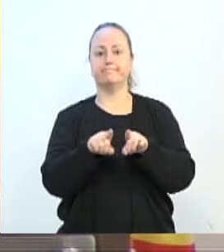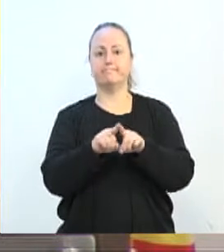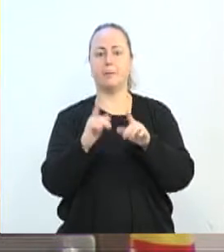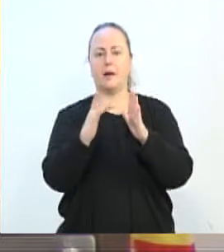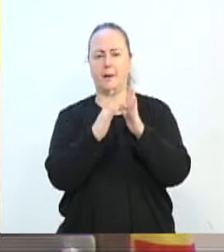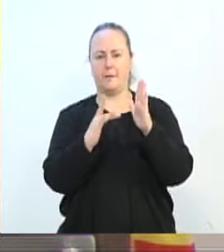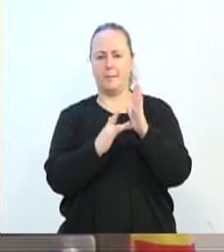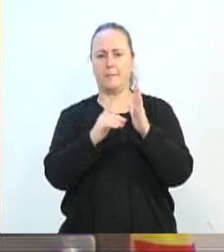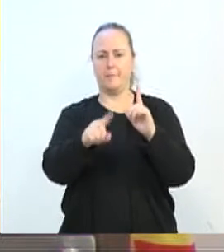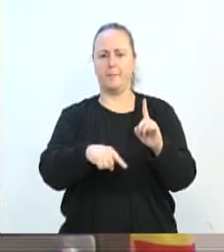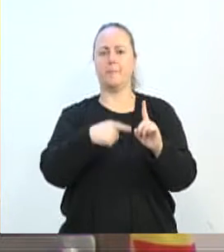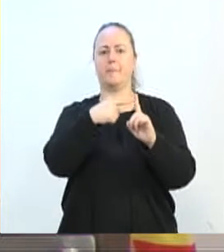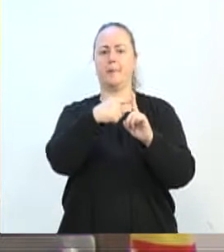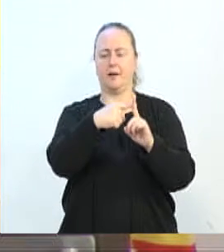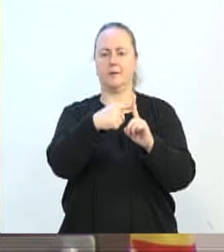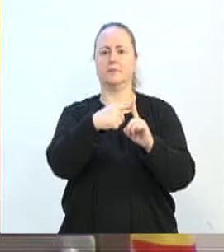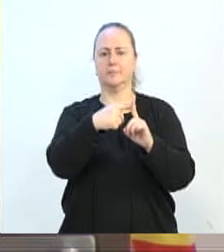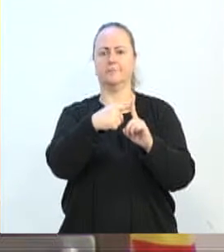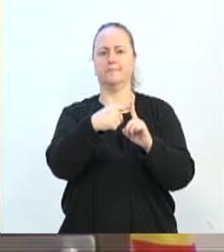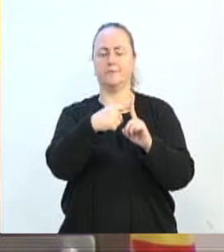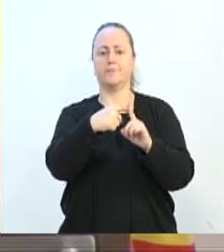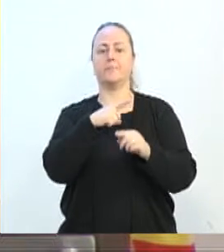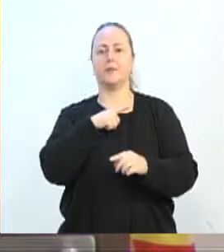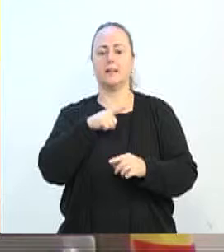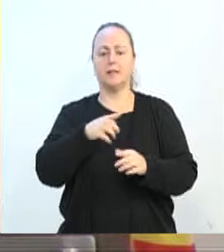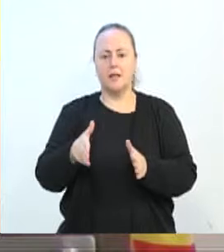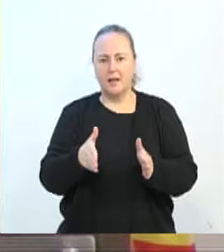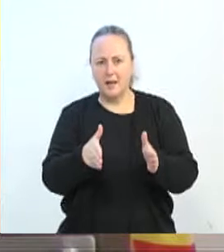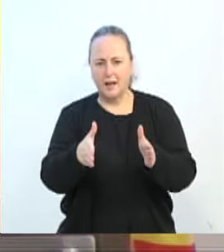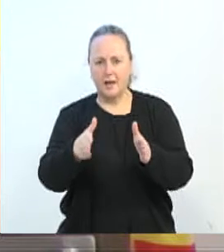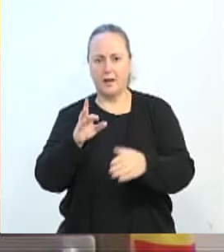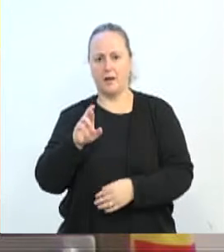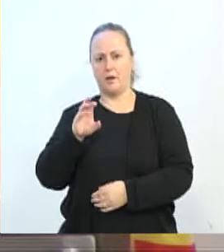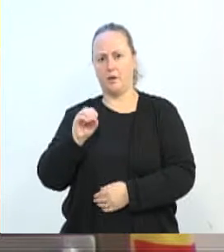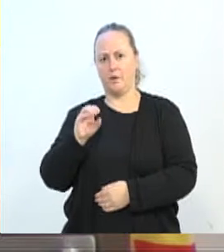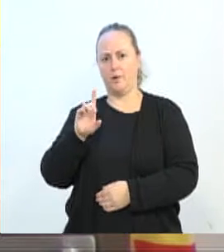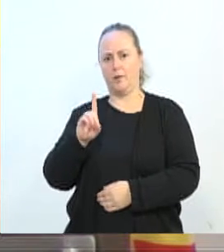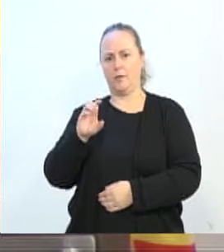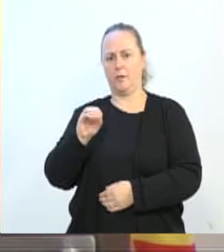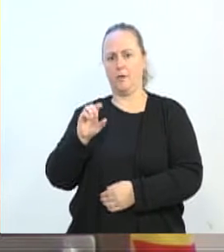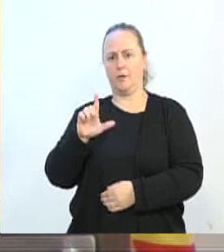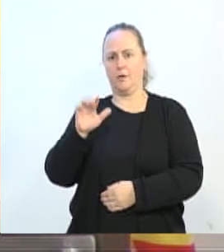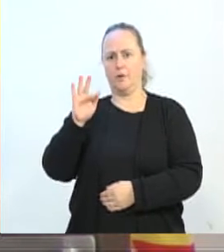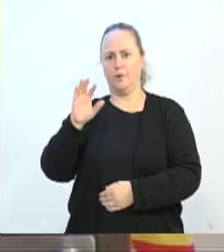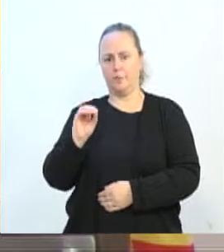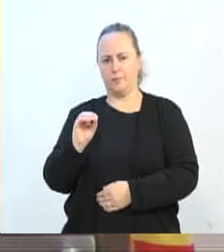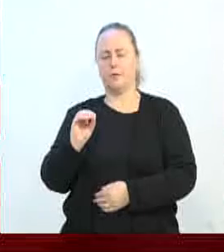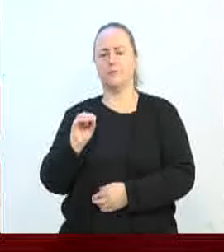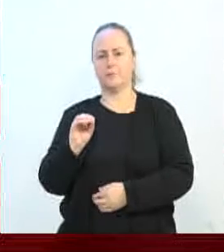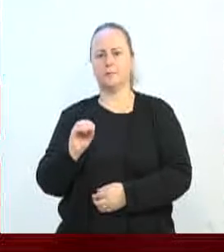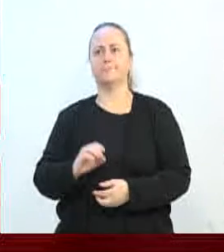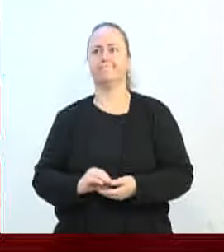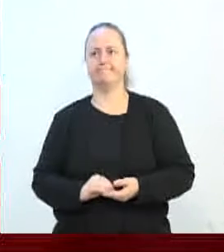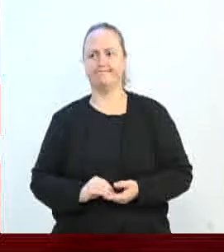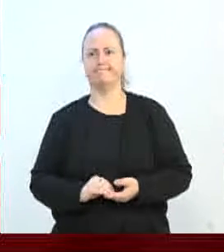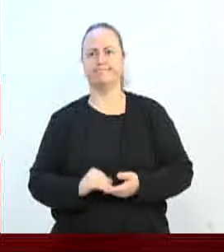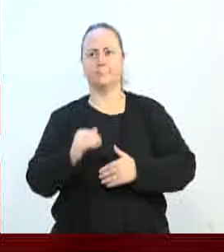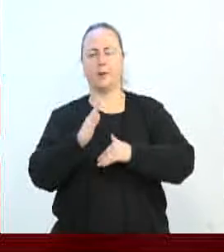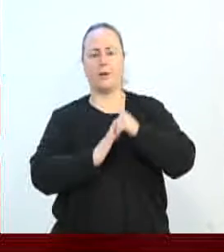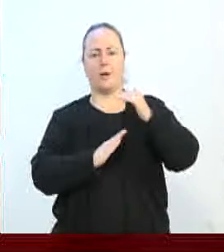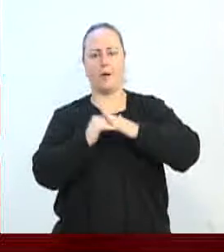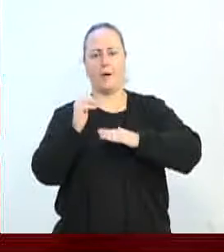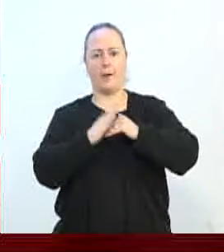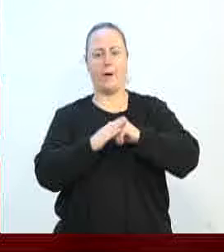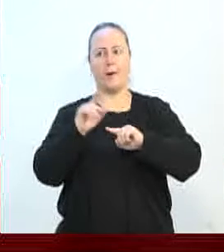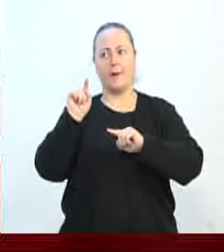e tem as fotos aí falar sobre as obras da Rua Rodolfo frontner queria ver a primeira foto aí ele obra que conquistamos junto